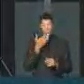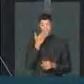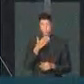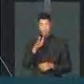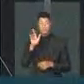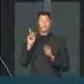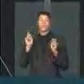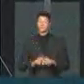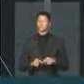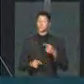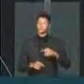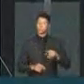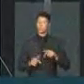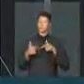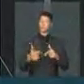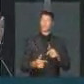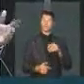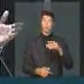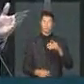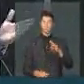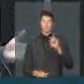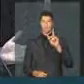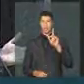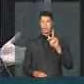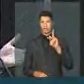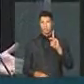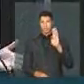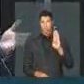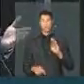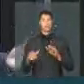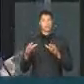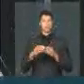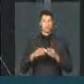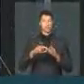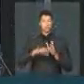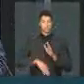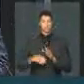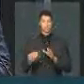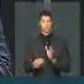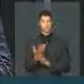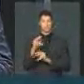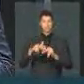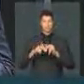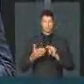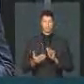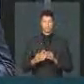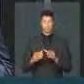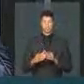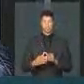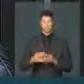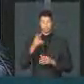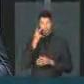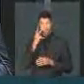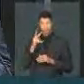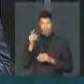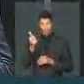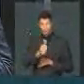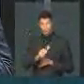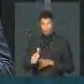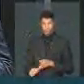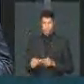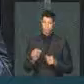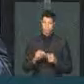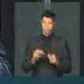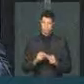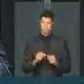prometido. Ele precisa ir lá para dentro de Bacabeira. Então, a comissão externa que foi criada por esta casa para avaliar